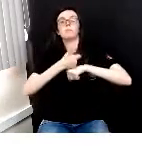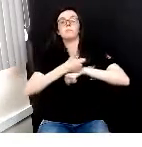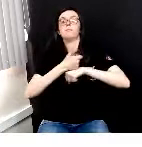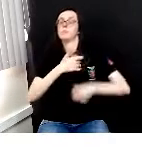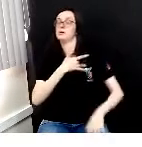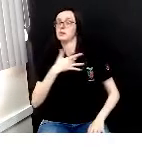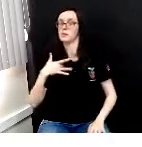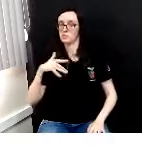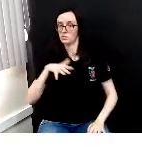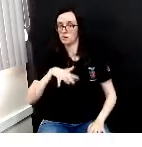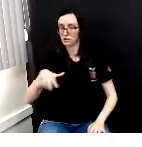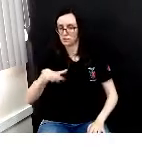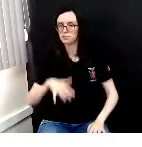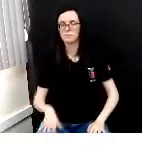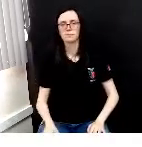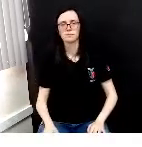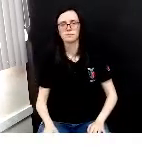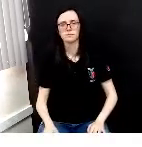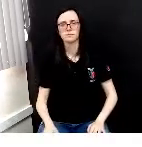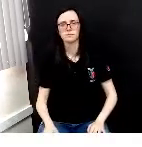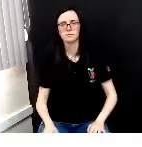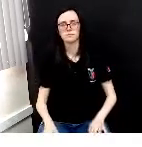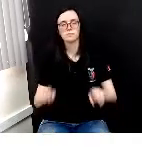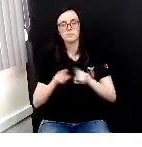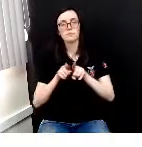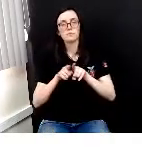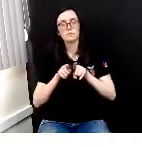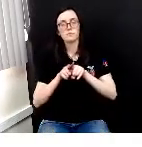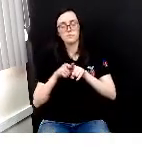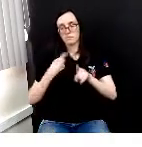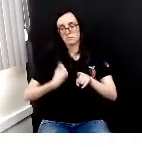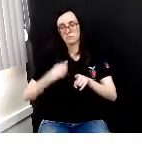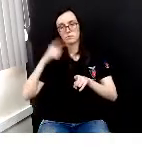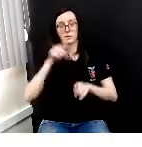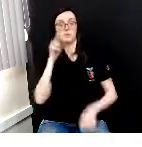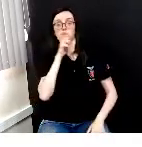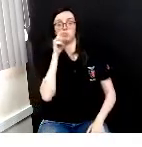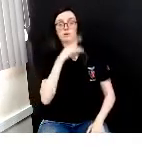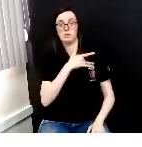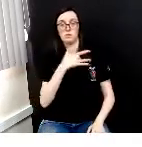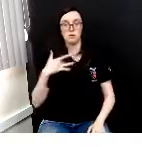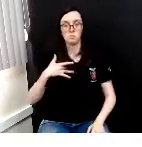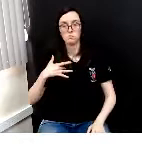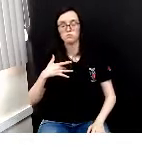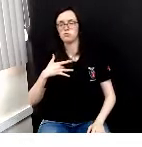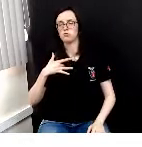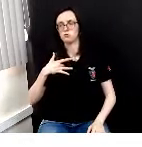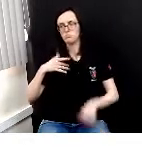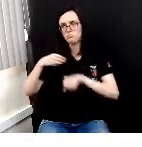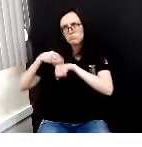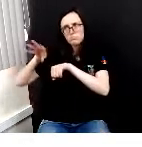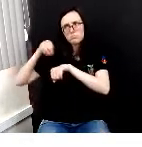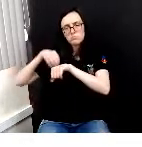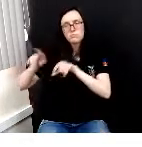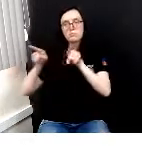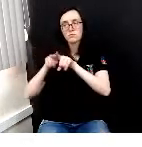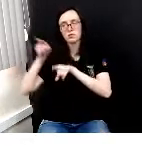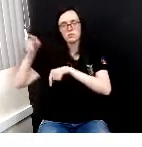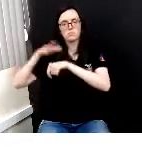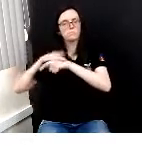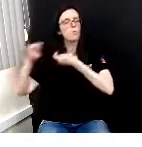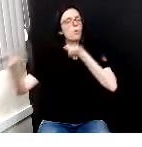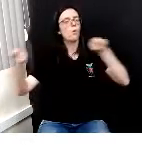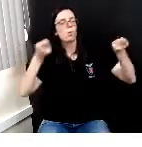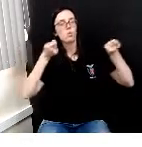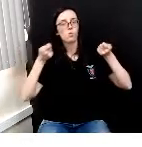de saúde. Também foi ativado o Centro de Operação de Emergências em Saúde, que coordena todas as ações